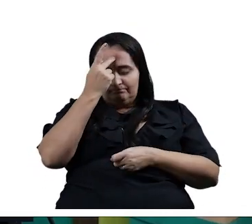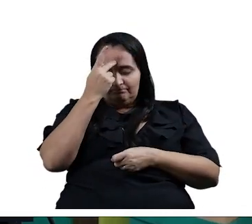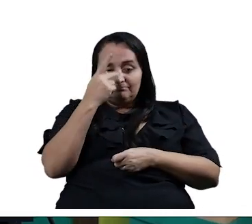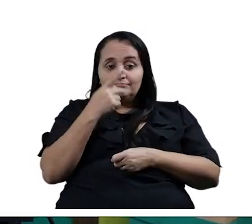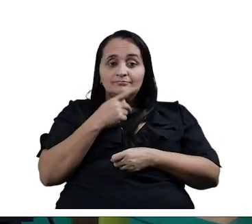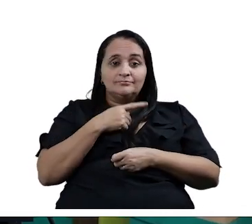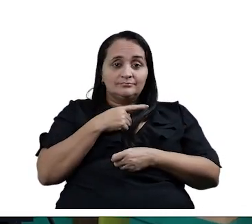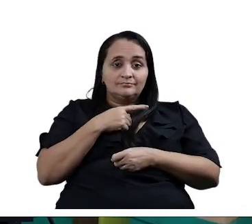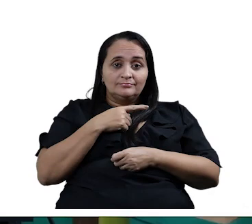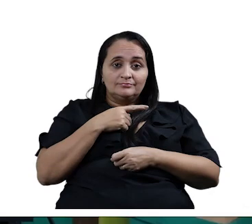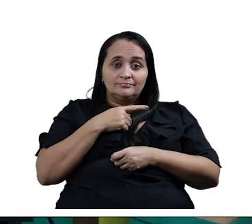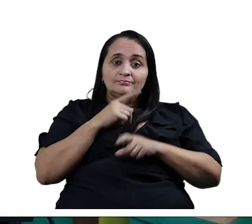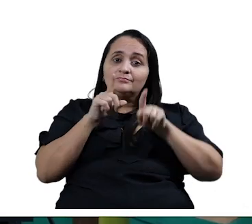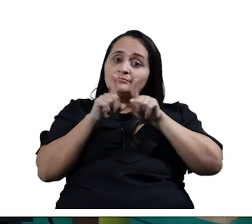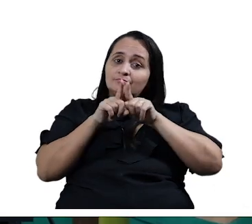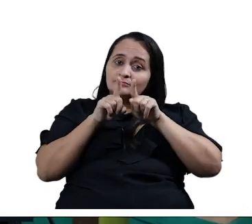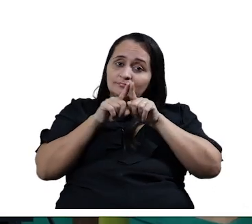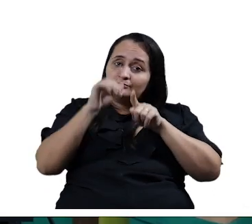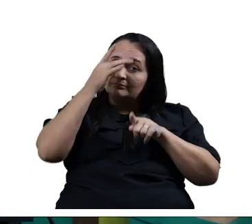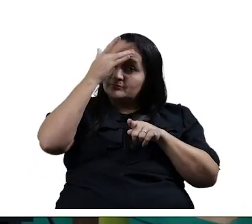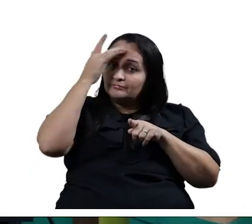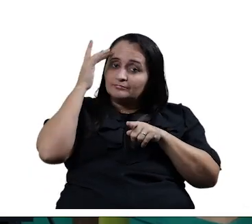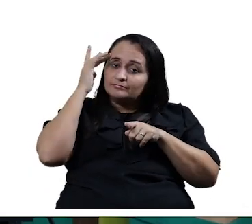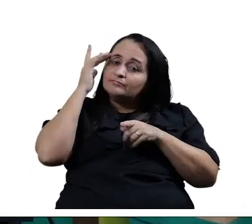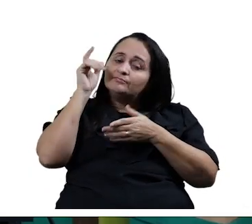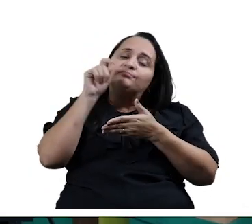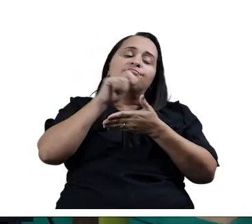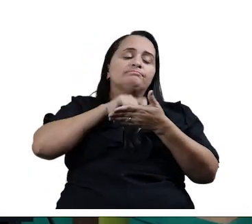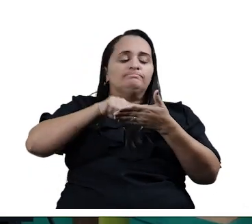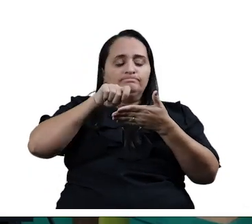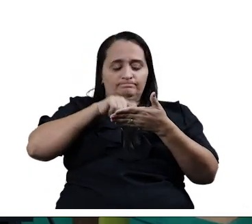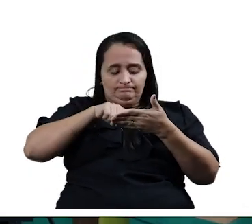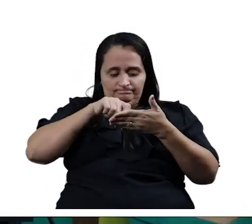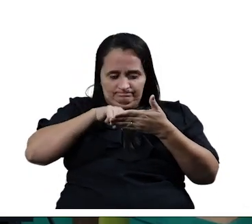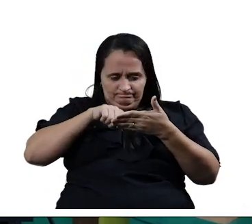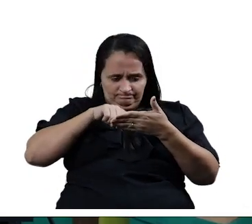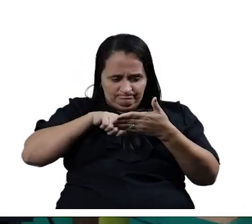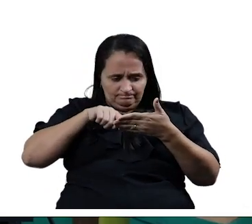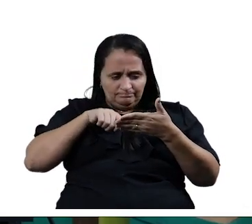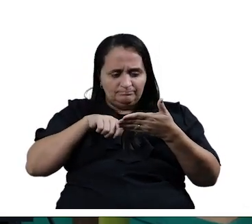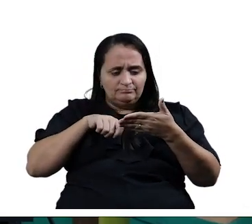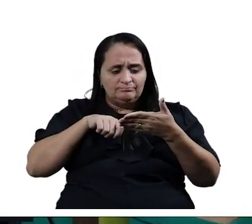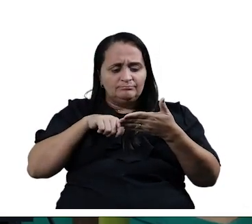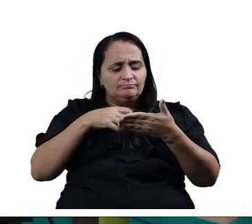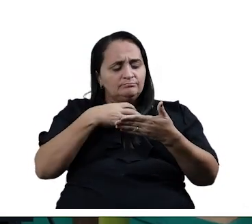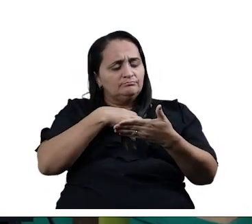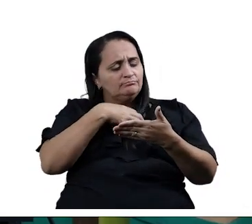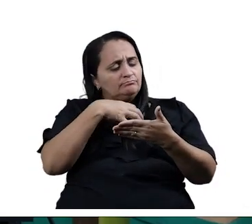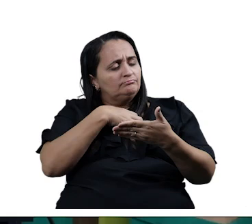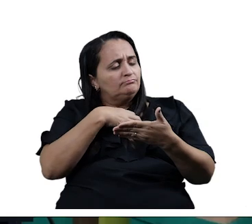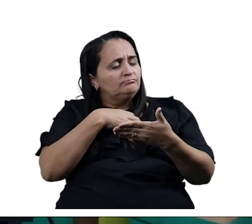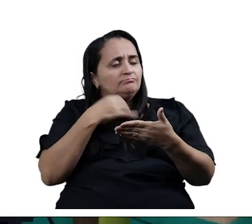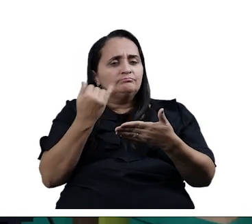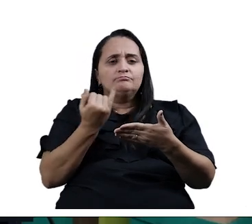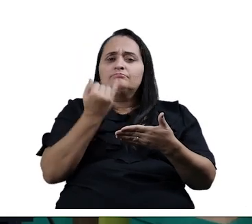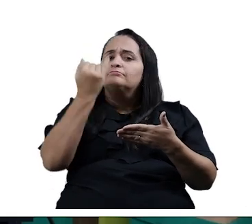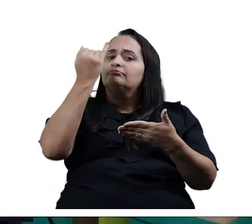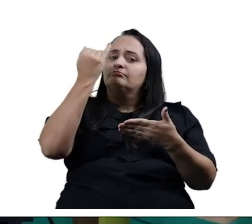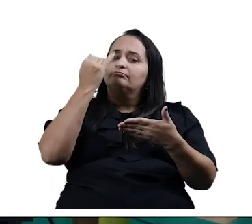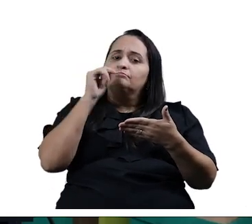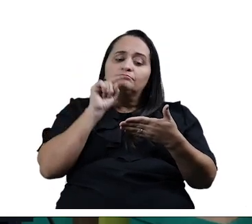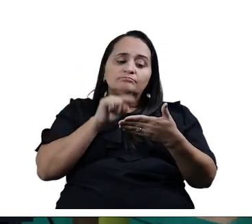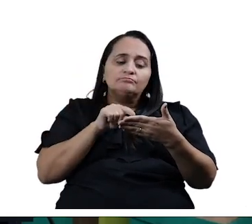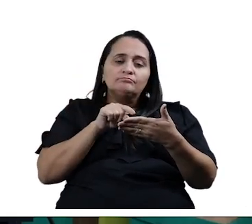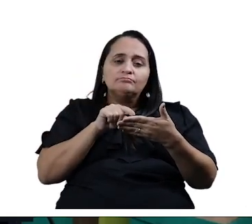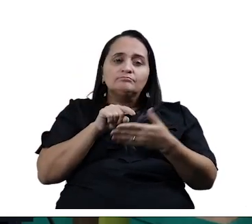está escrevendo, que vai elencar um sentimento também importante, um sentimento único